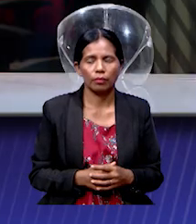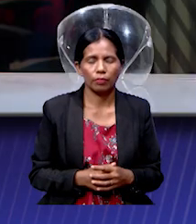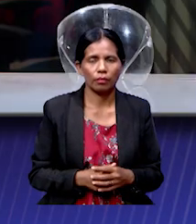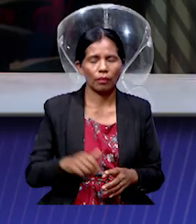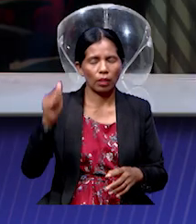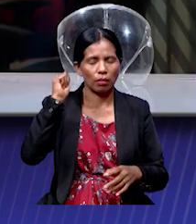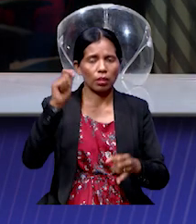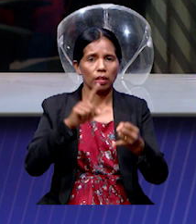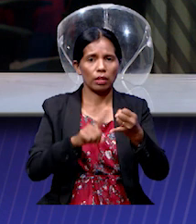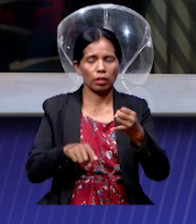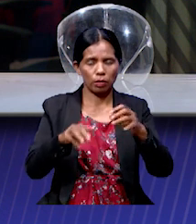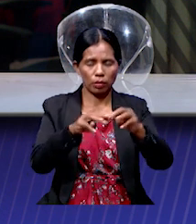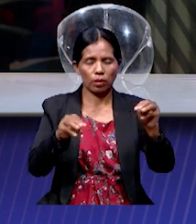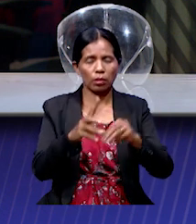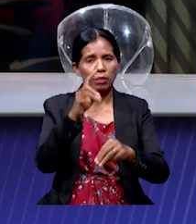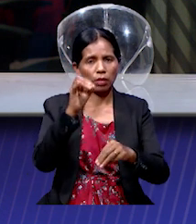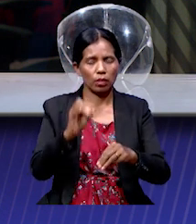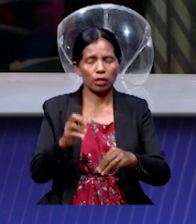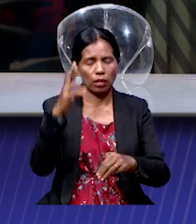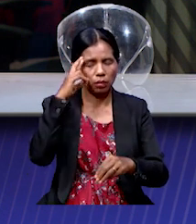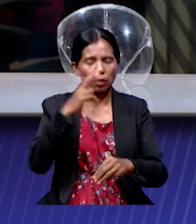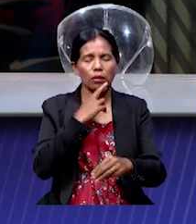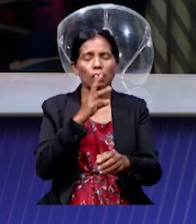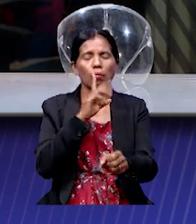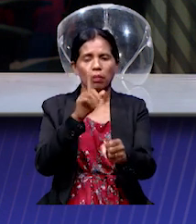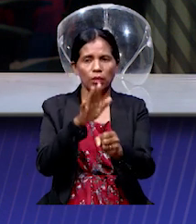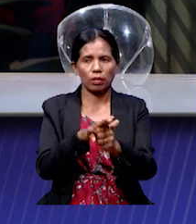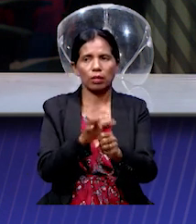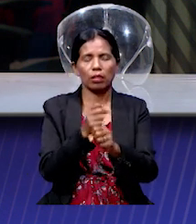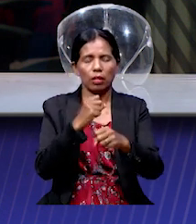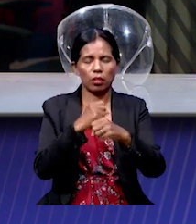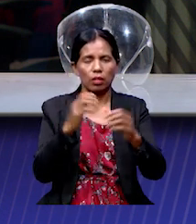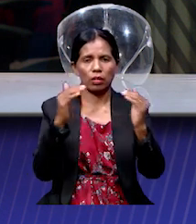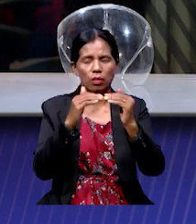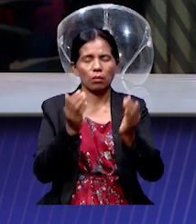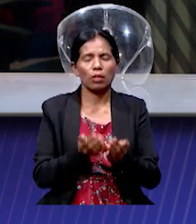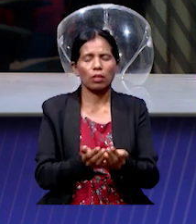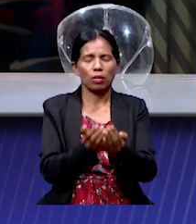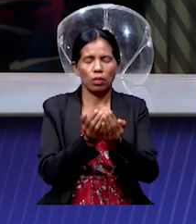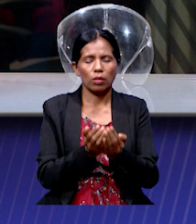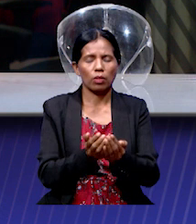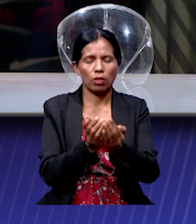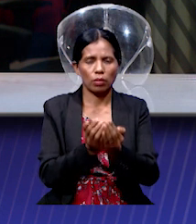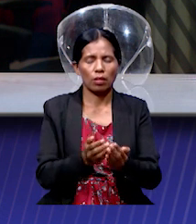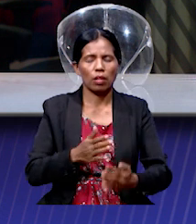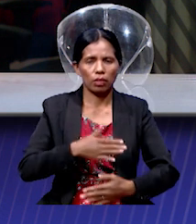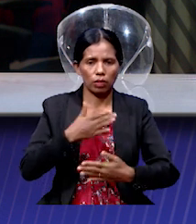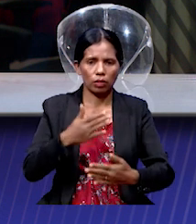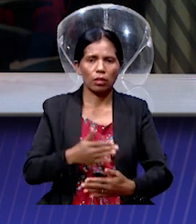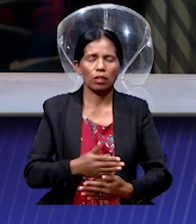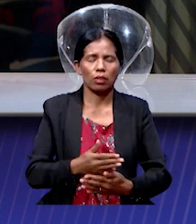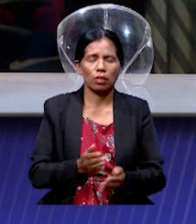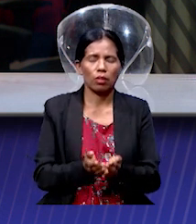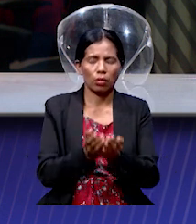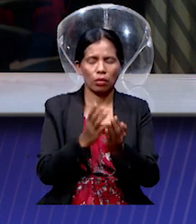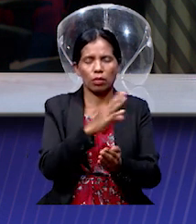Campaña e cusia municipio dili ramuzorta promete se halo auditoria barro haxolo cesta básica inclui fundo